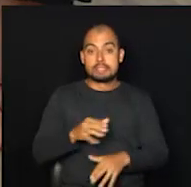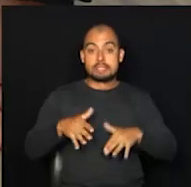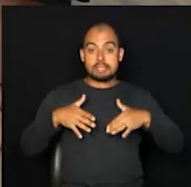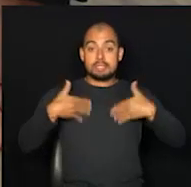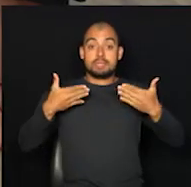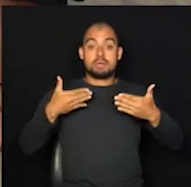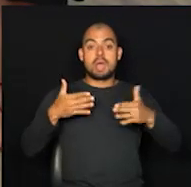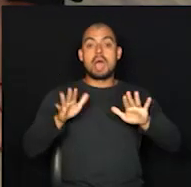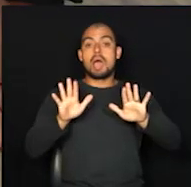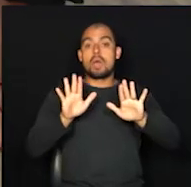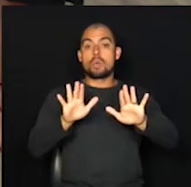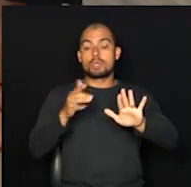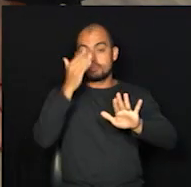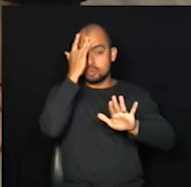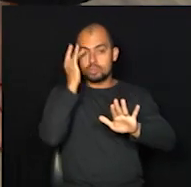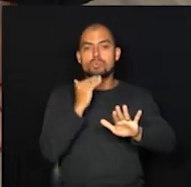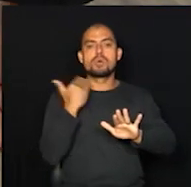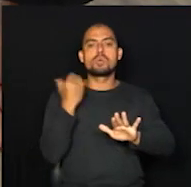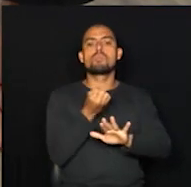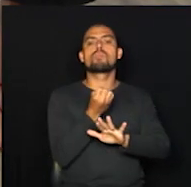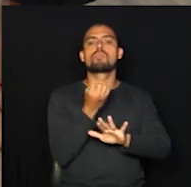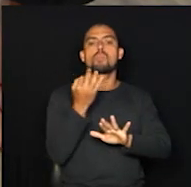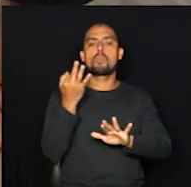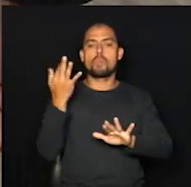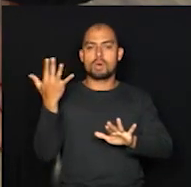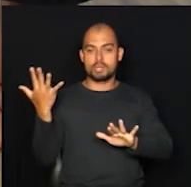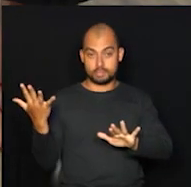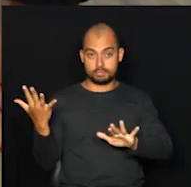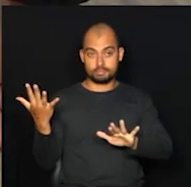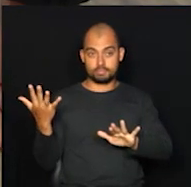agora a gente vai falar dos óbitos em nossa região.